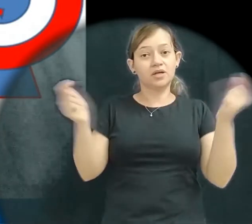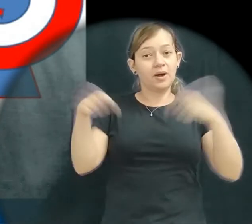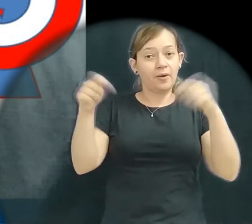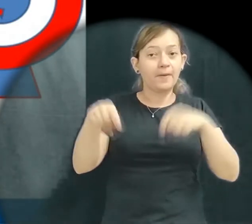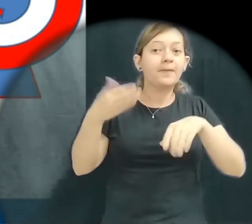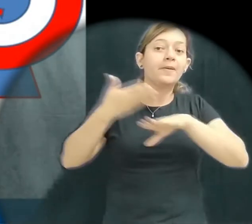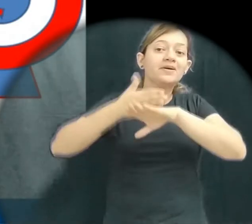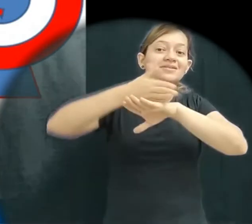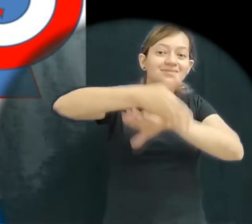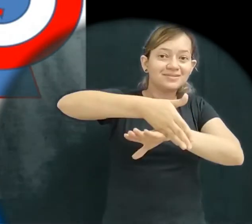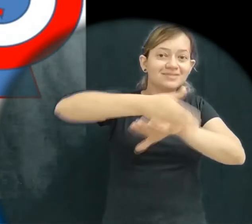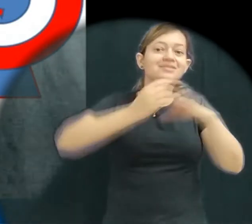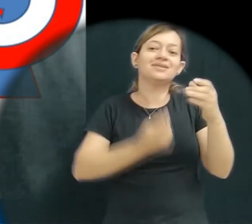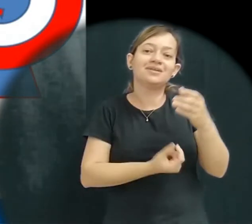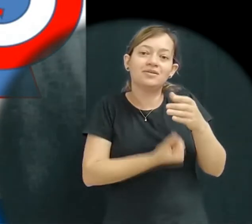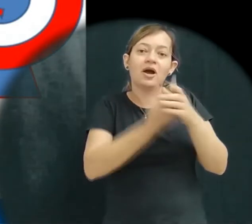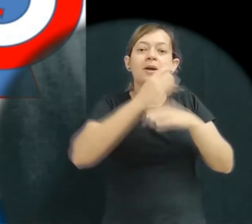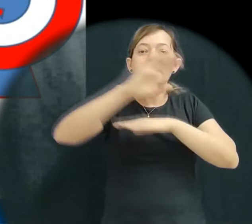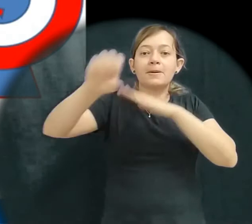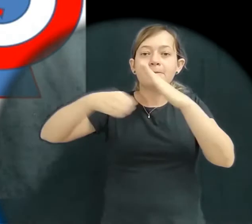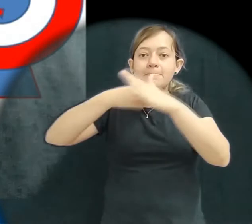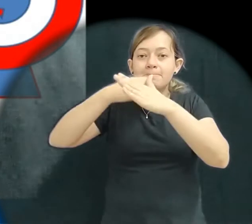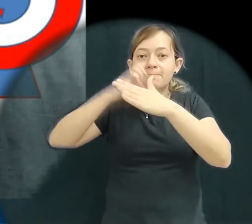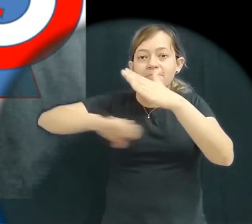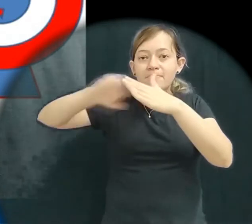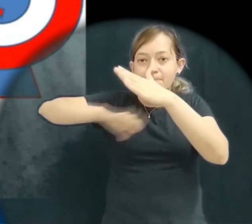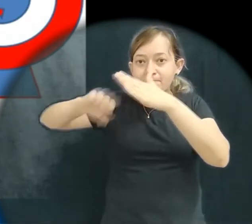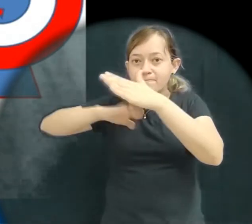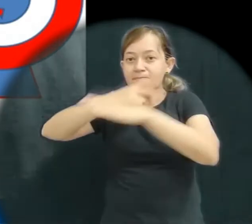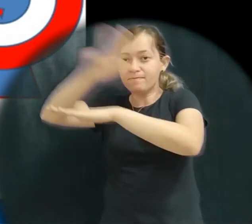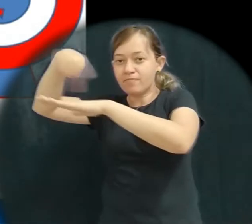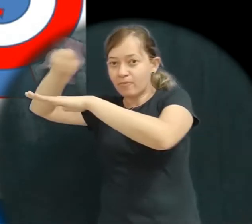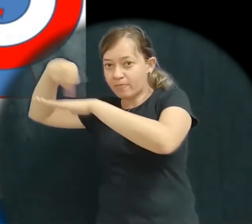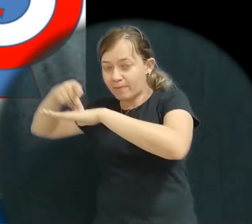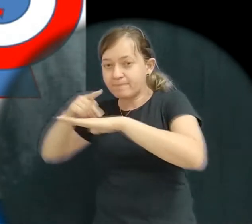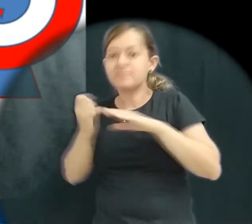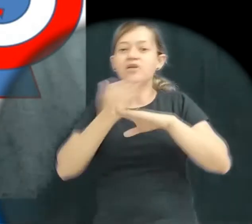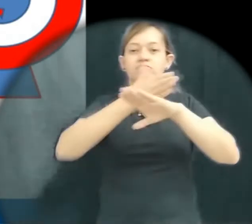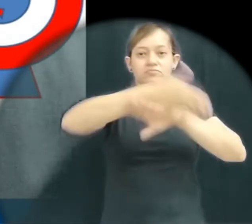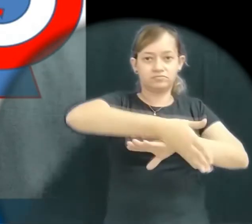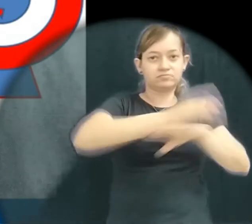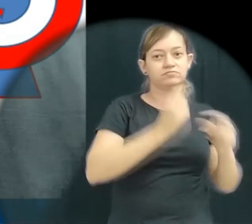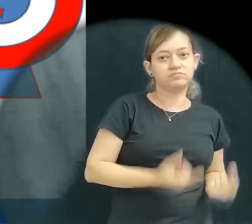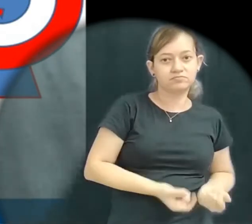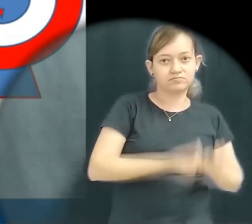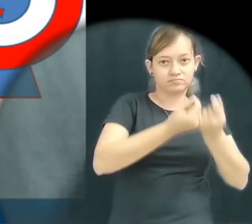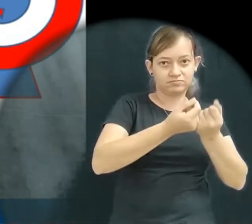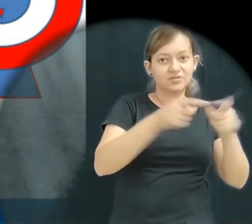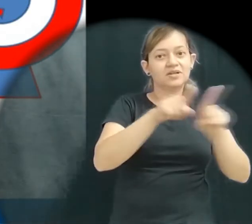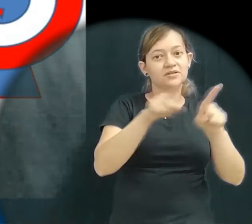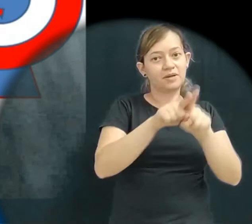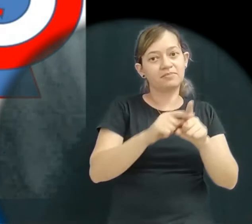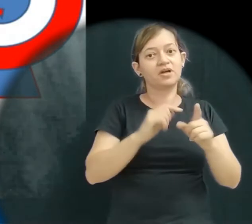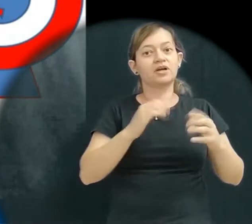permitindo aí a entrada do capitalismo de empresas estrangeiras para prevenir outra grande depressão. Promover a democracia